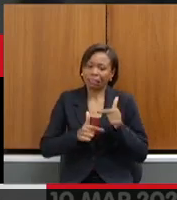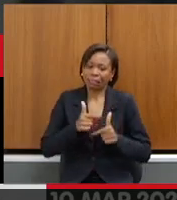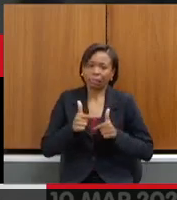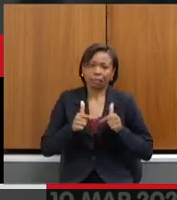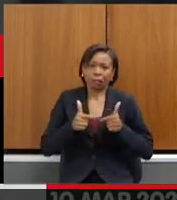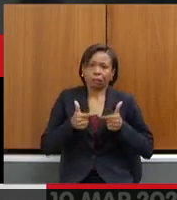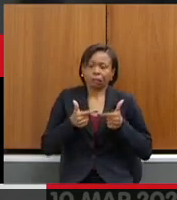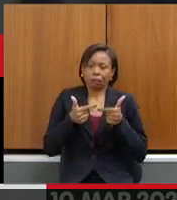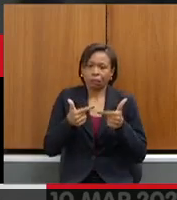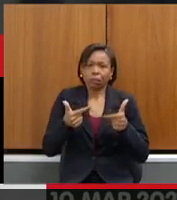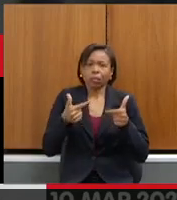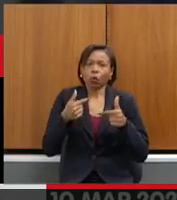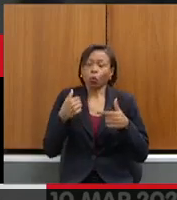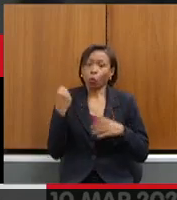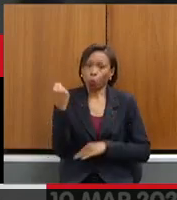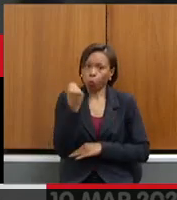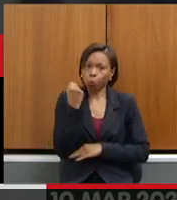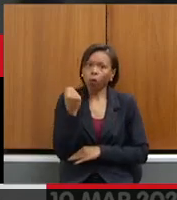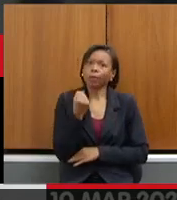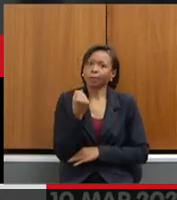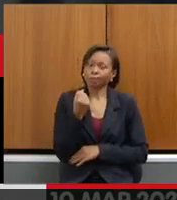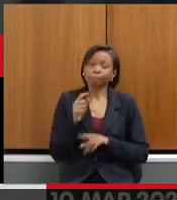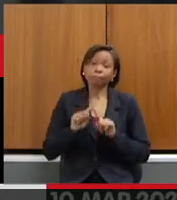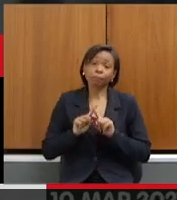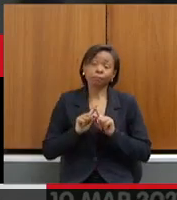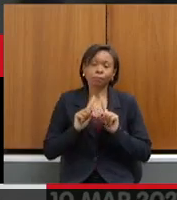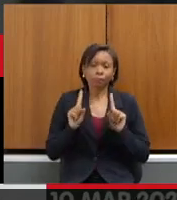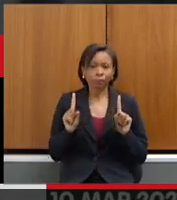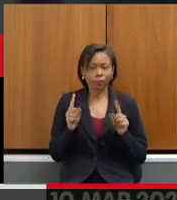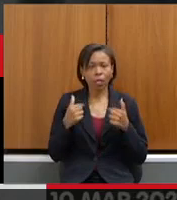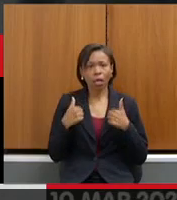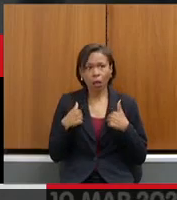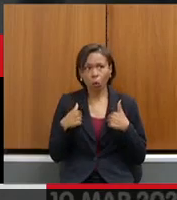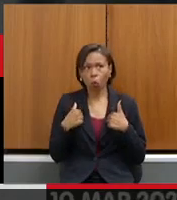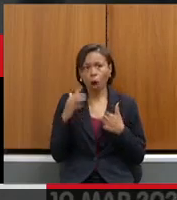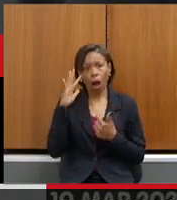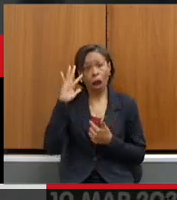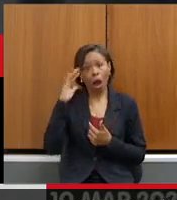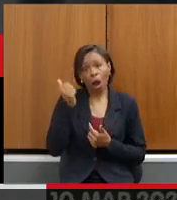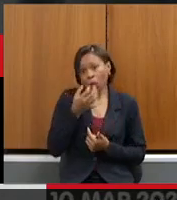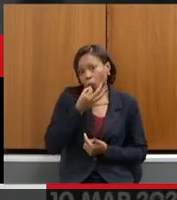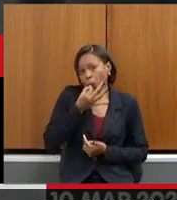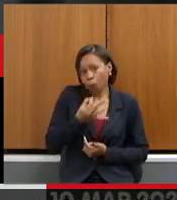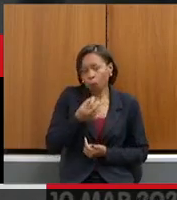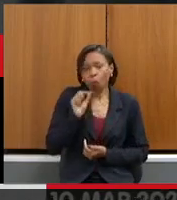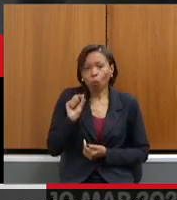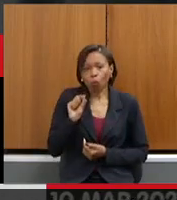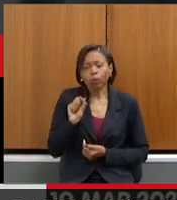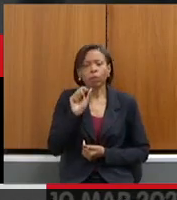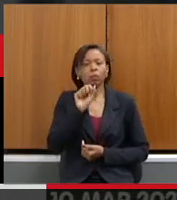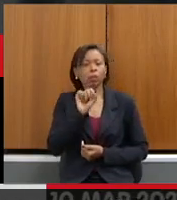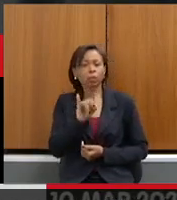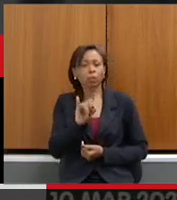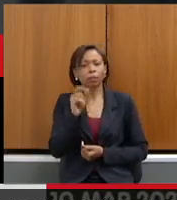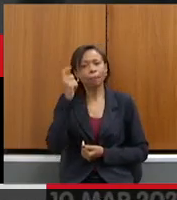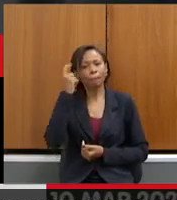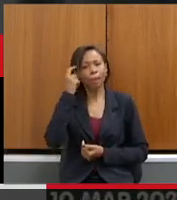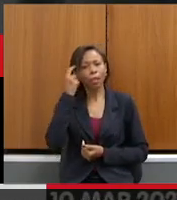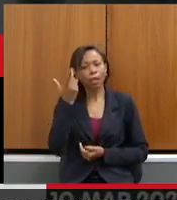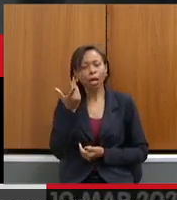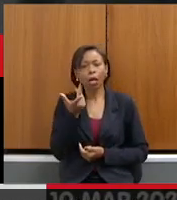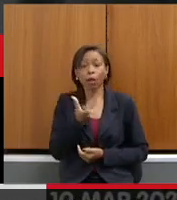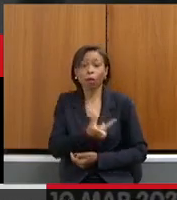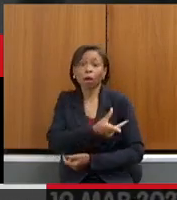grande é para se operacionalizam Mas então na minha visão que que eu acho se a gente for descontar que não está